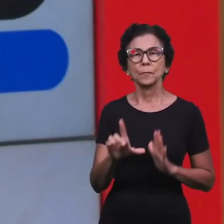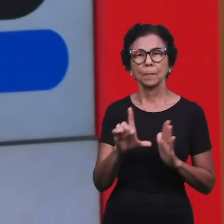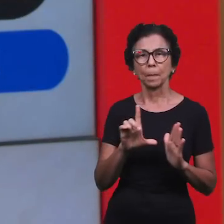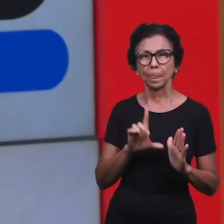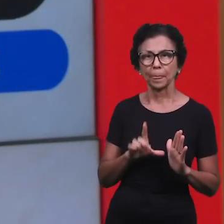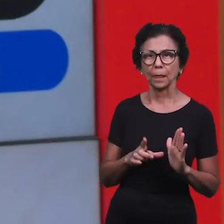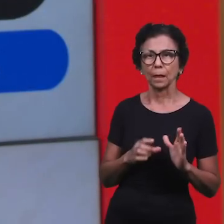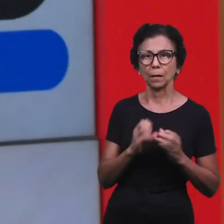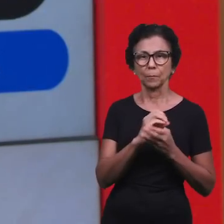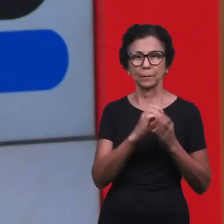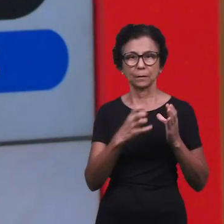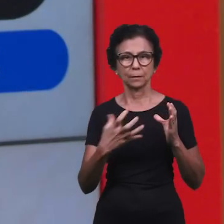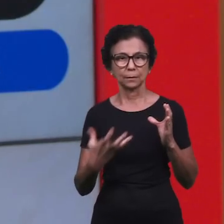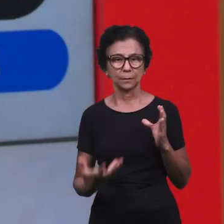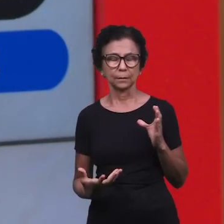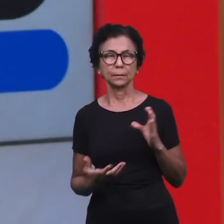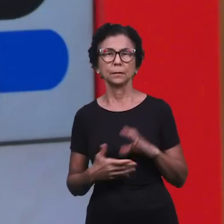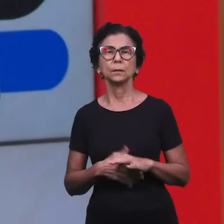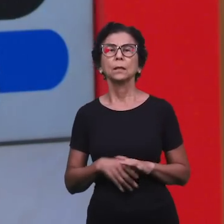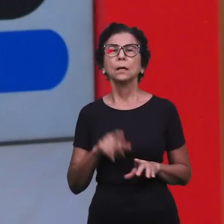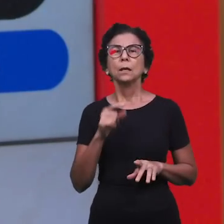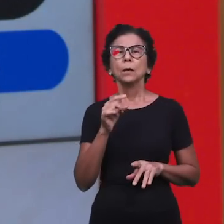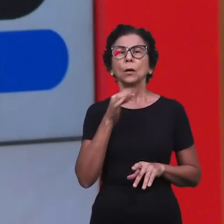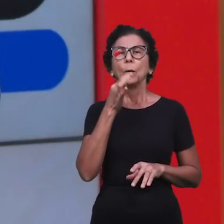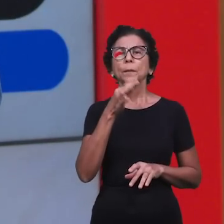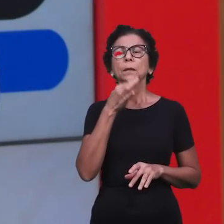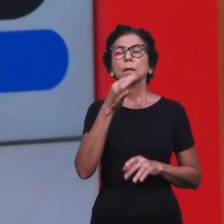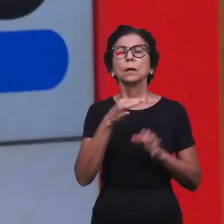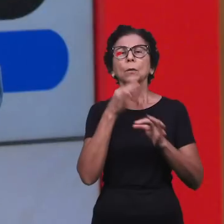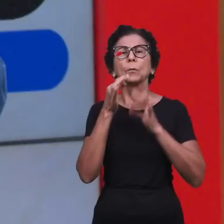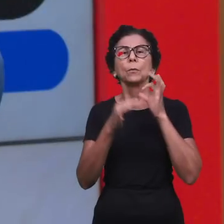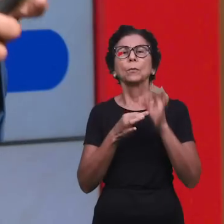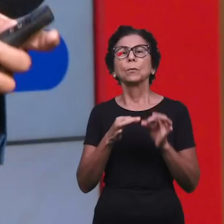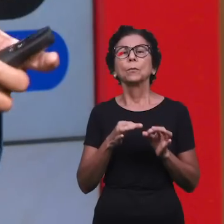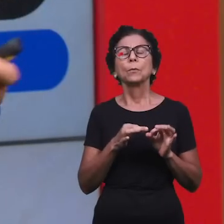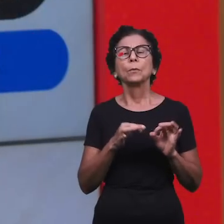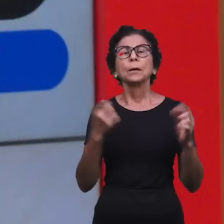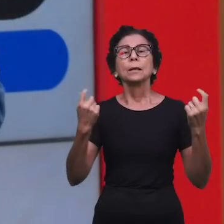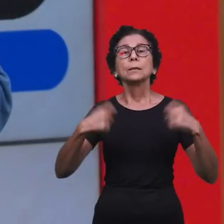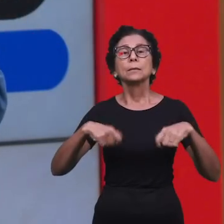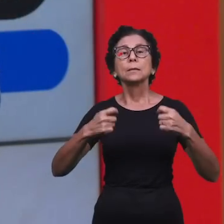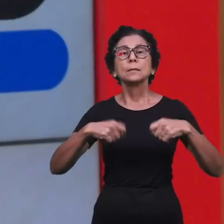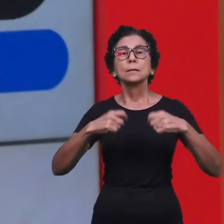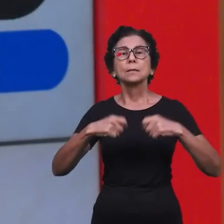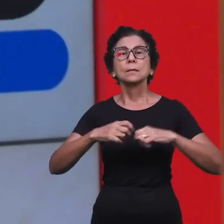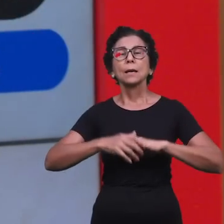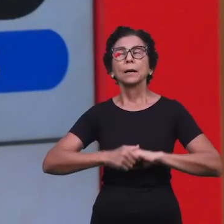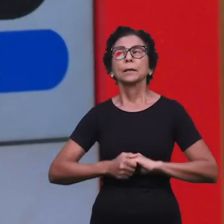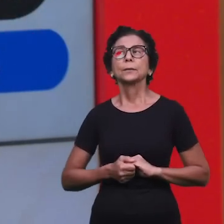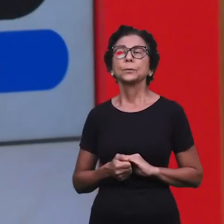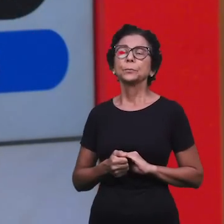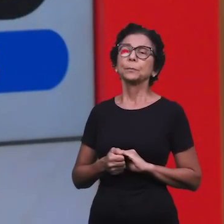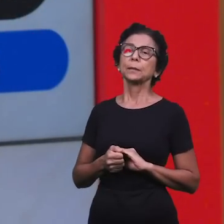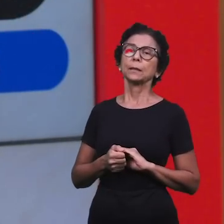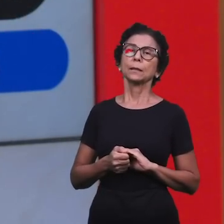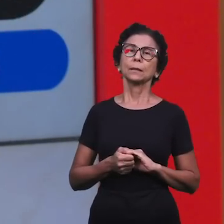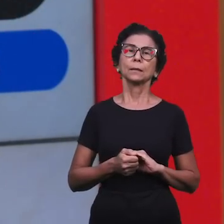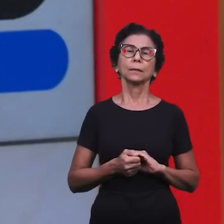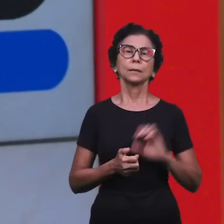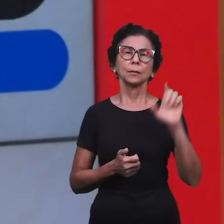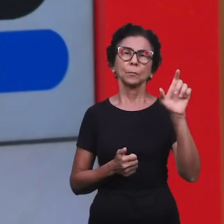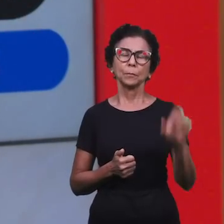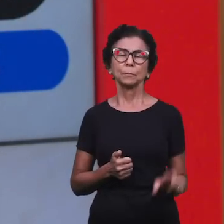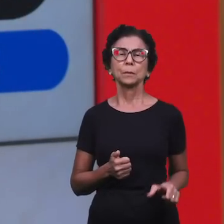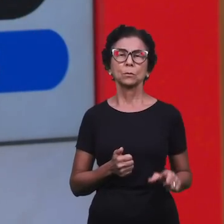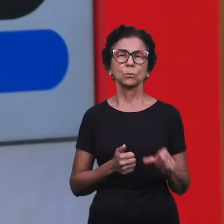citar algumas características, o que você acha que é necessário que tenha aí um concurseiro, uma característica para que ele possa